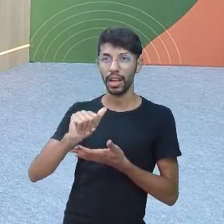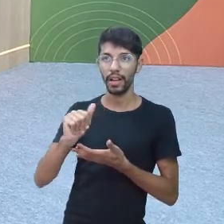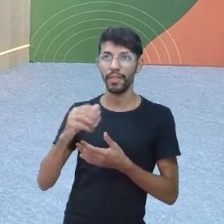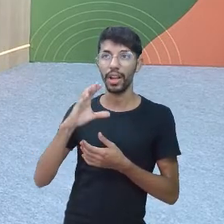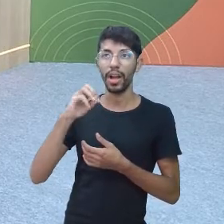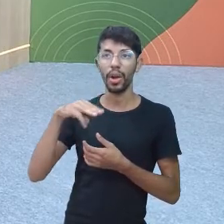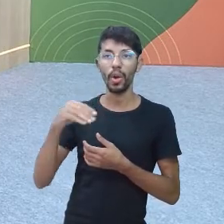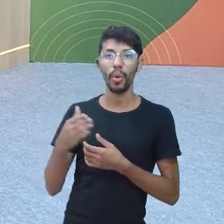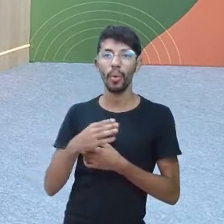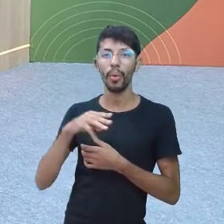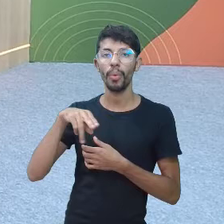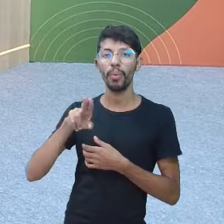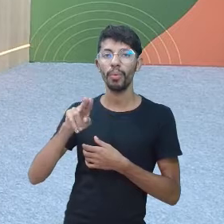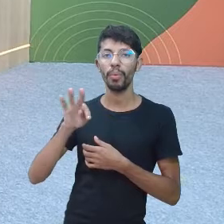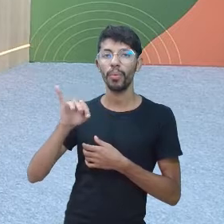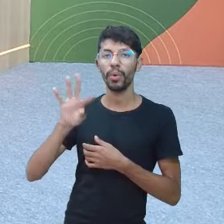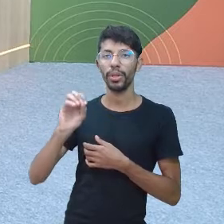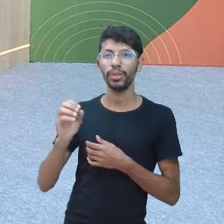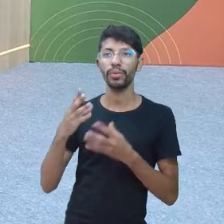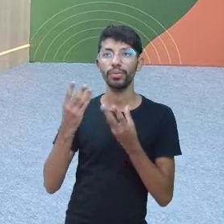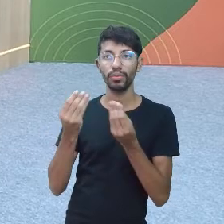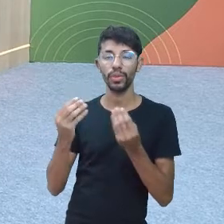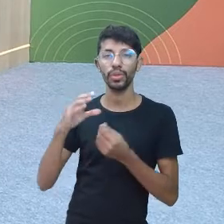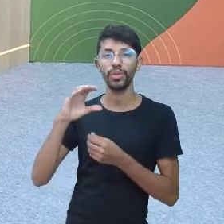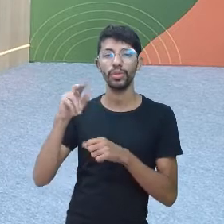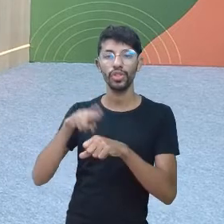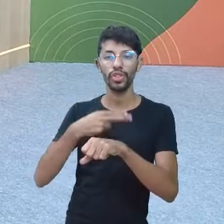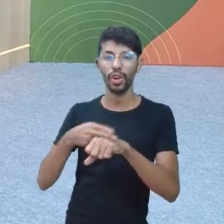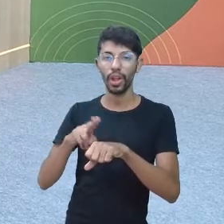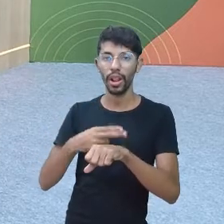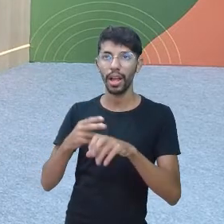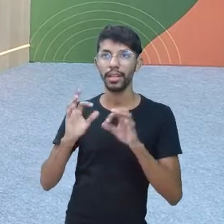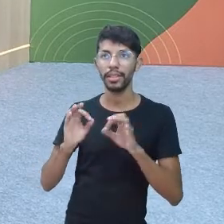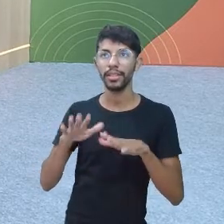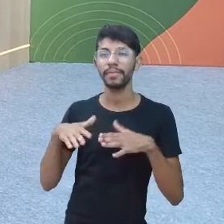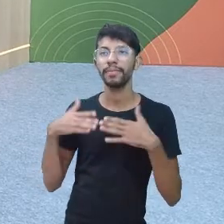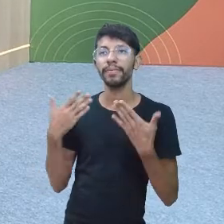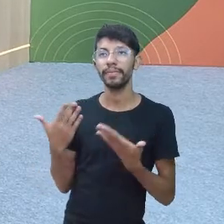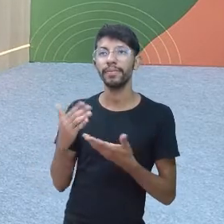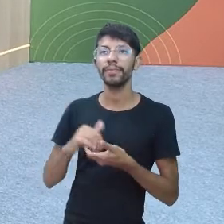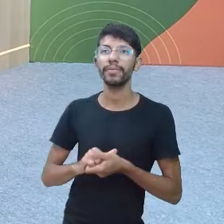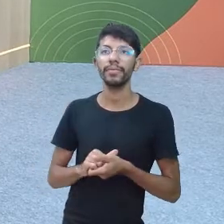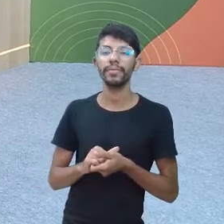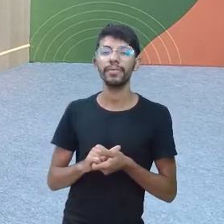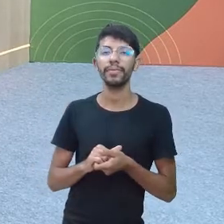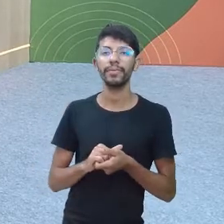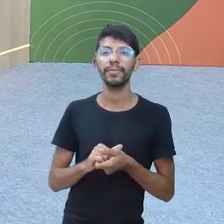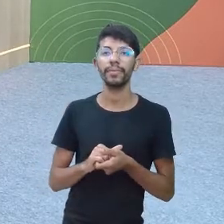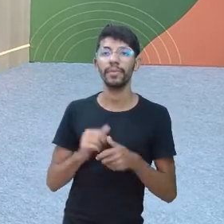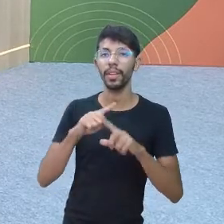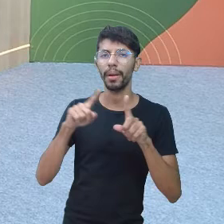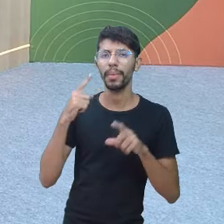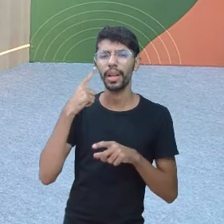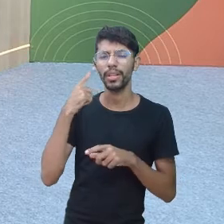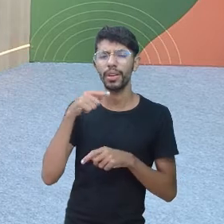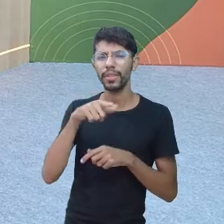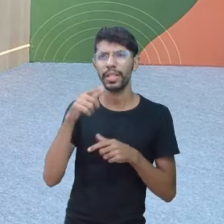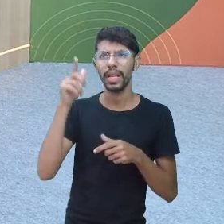estabelecer. Normalmente, essa é a ordem comum empregada, tá certo? Mas, e você lembra o que é um